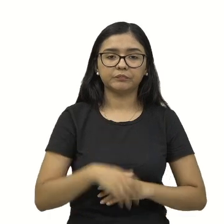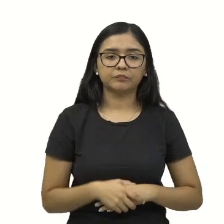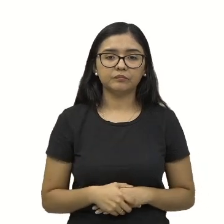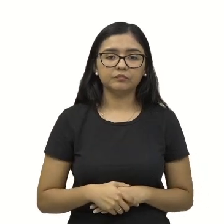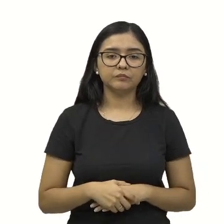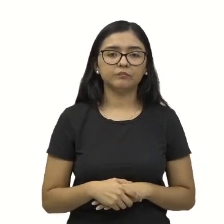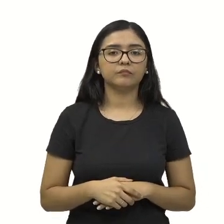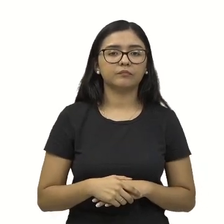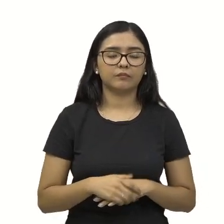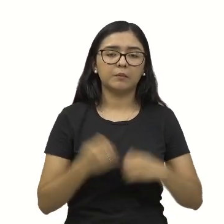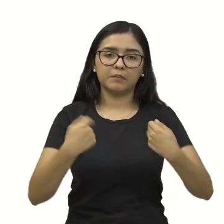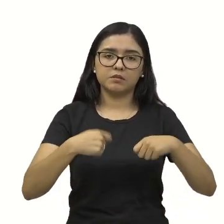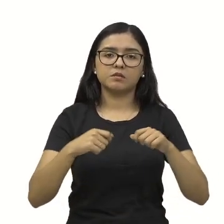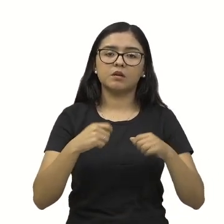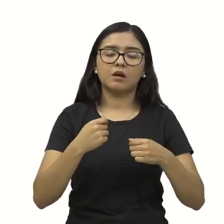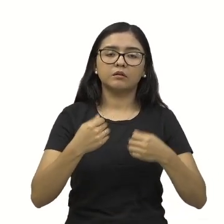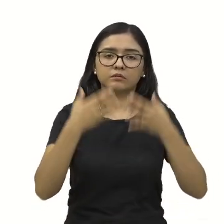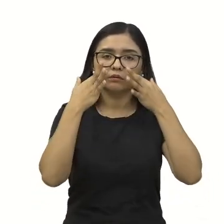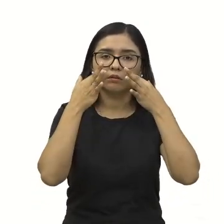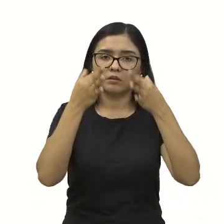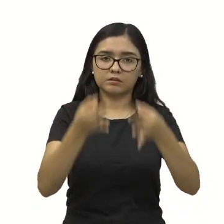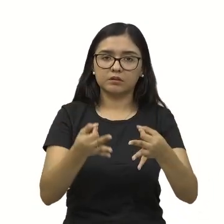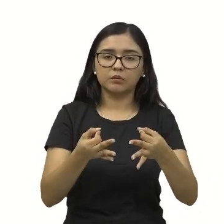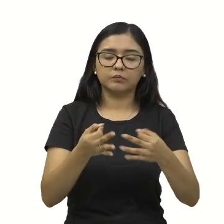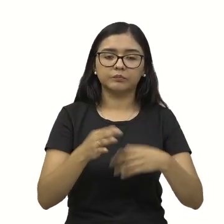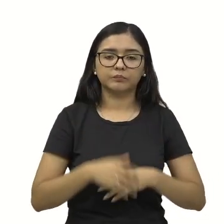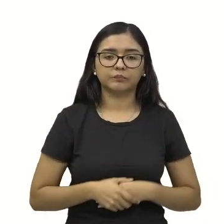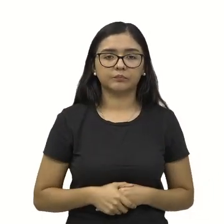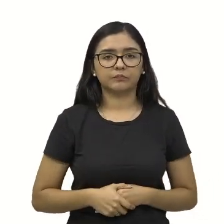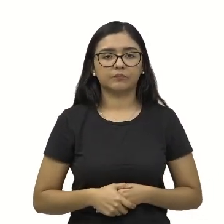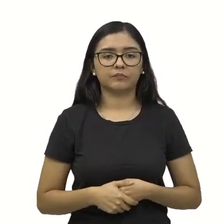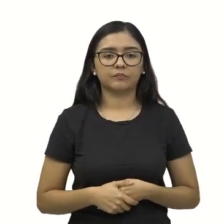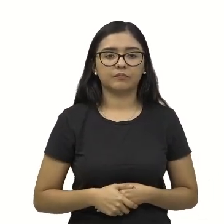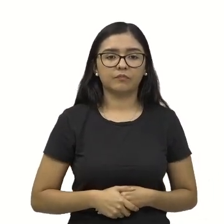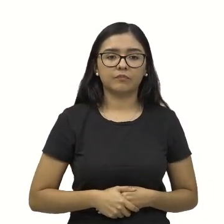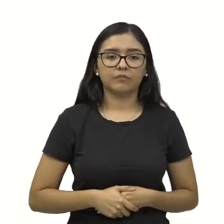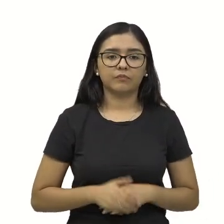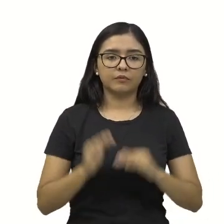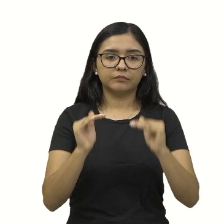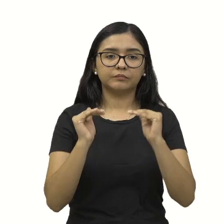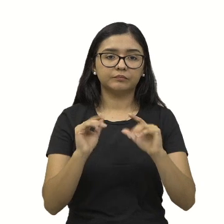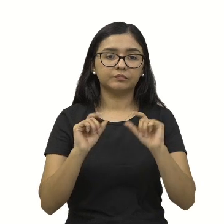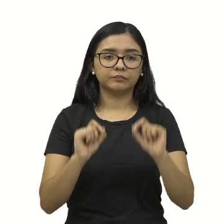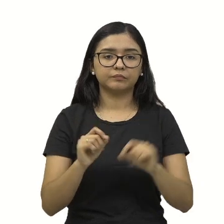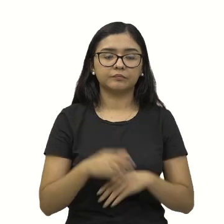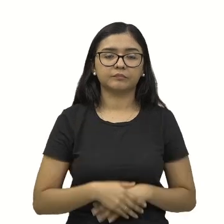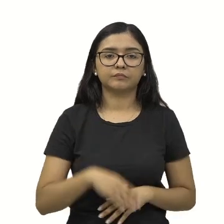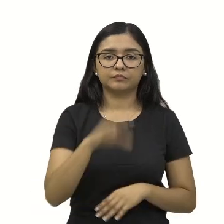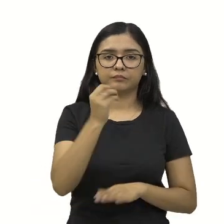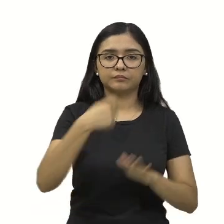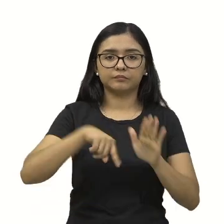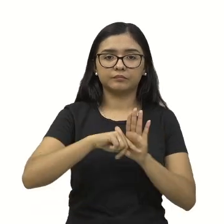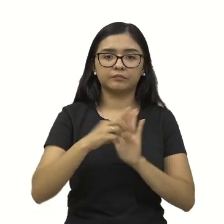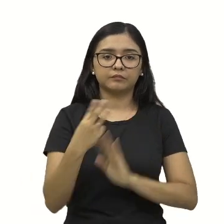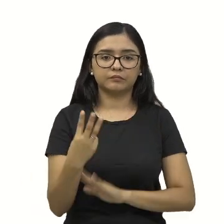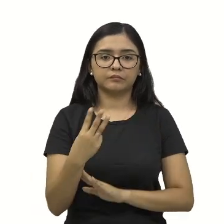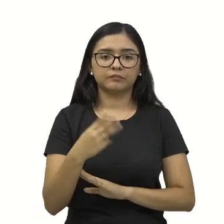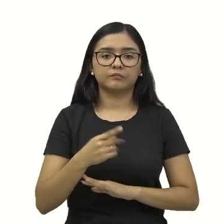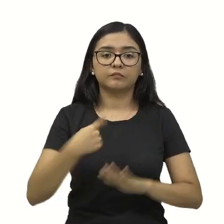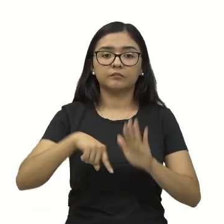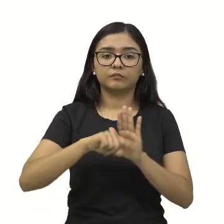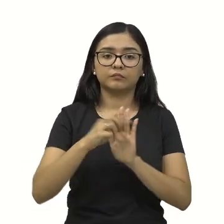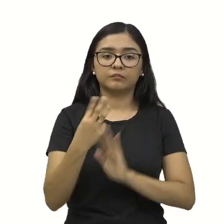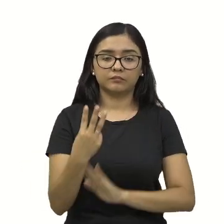Cuidado com o joguinho de sinal, tá, pessoal? Próximo. 0 menos 3. Então, aqui vai dar menos